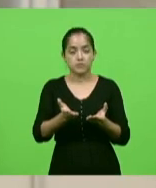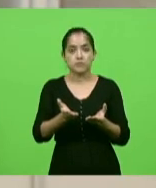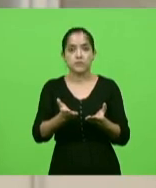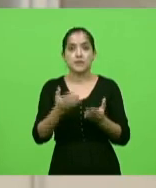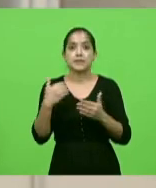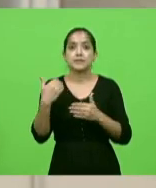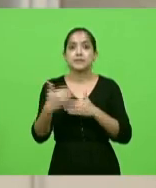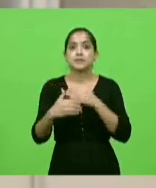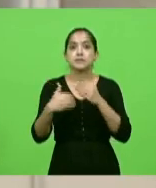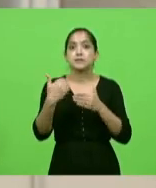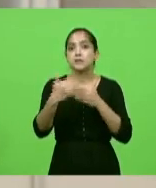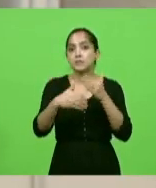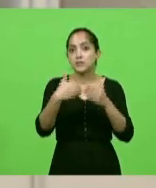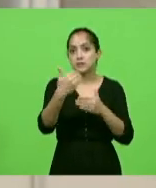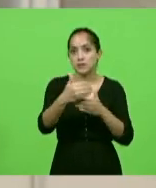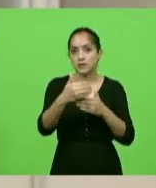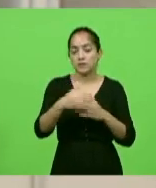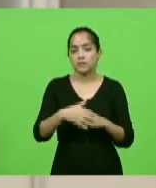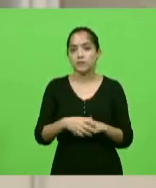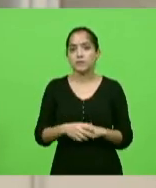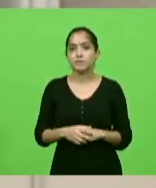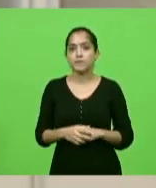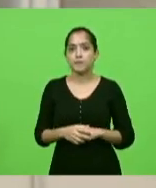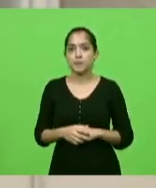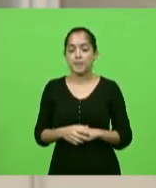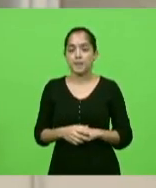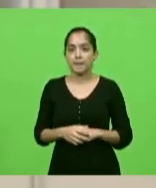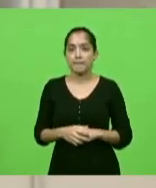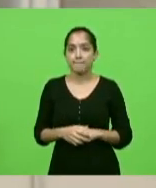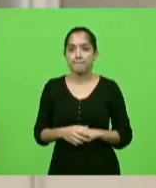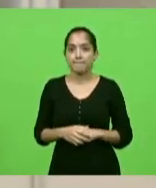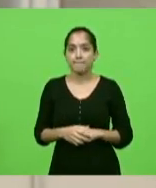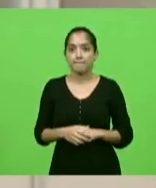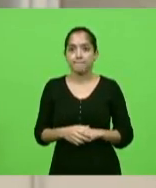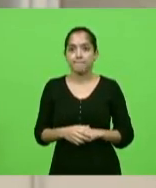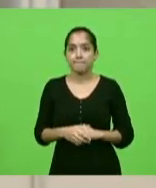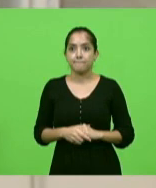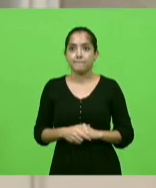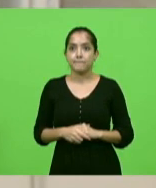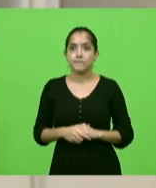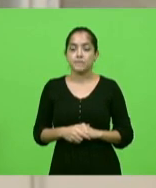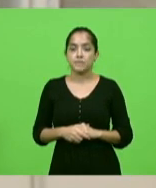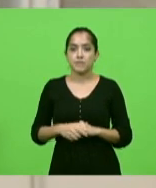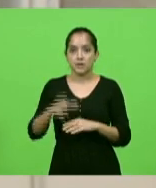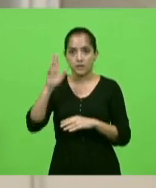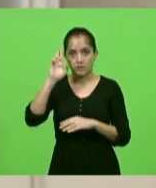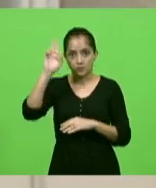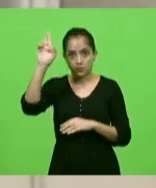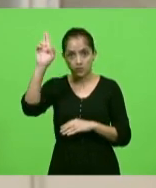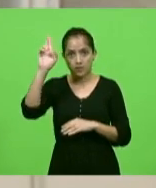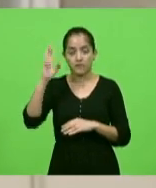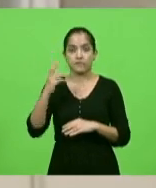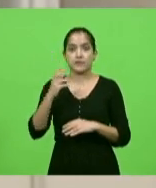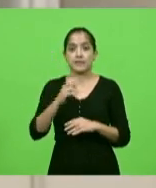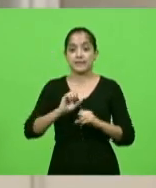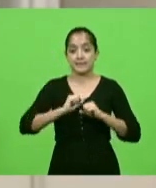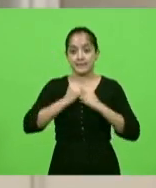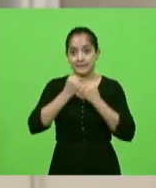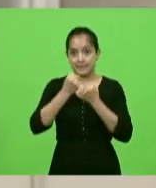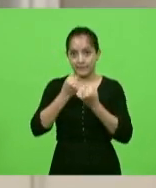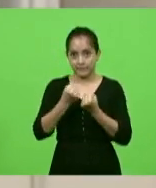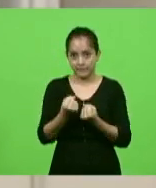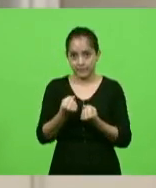o que tramitava junto ao ao chefe a chefia da